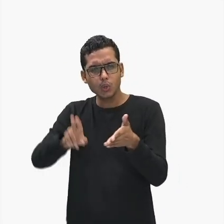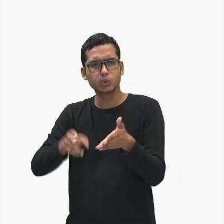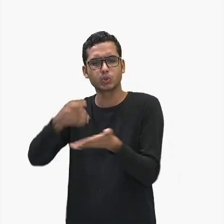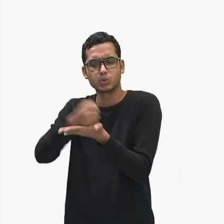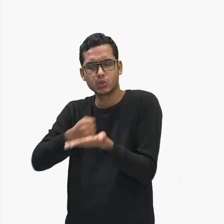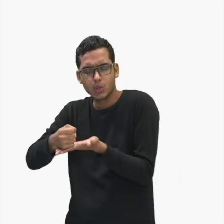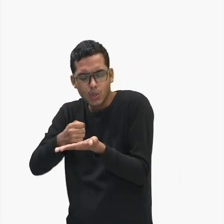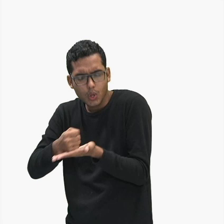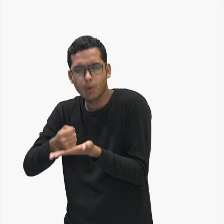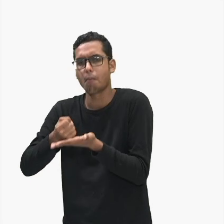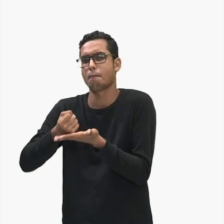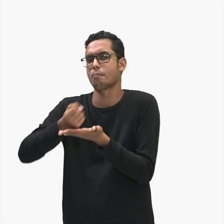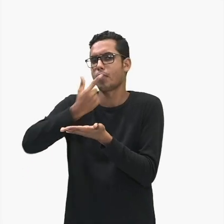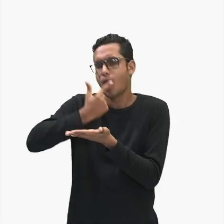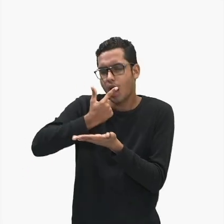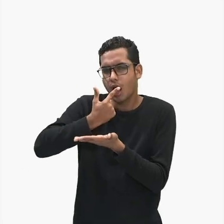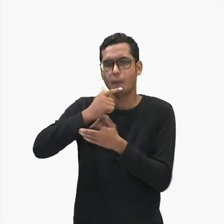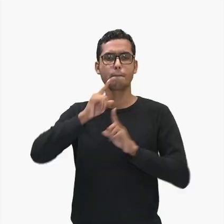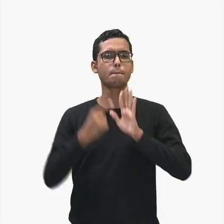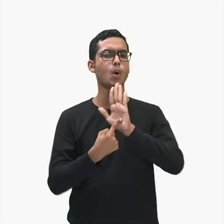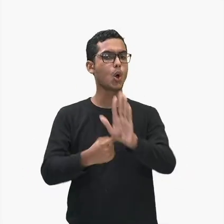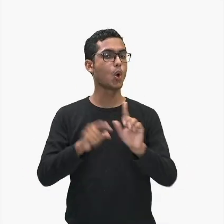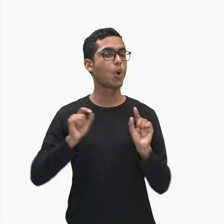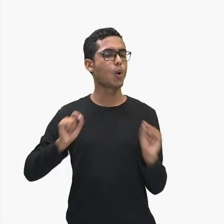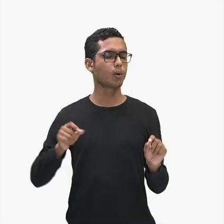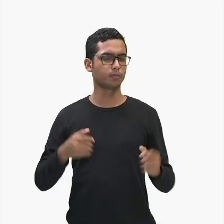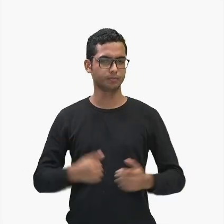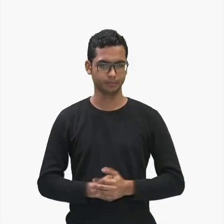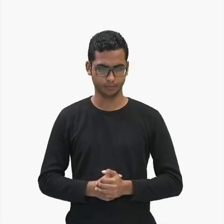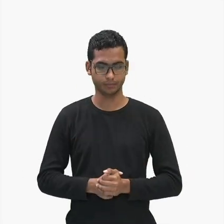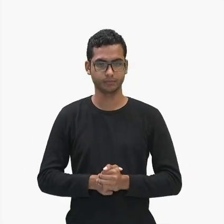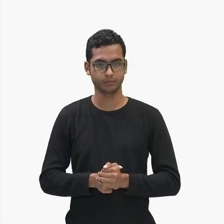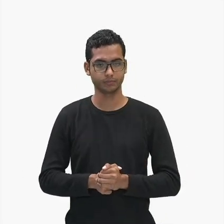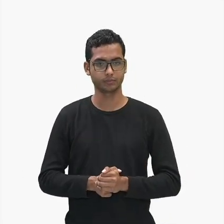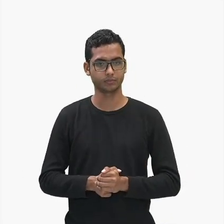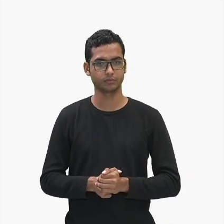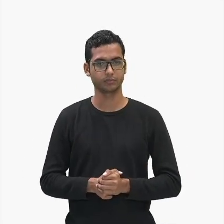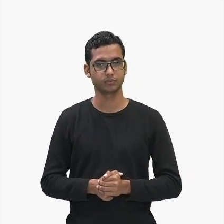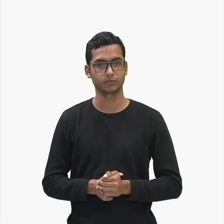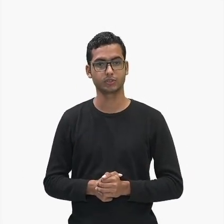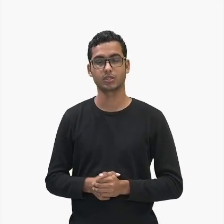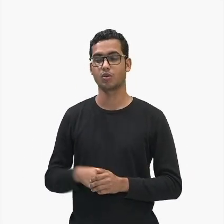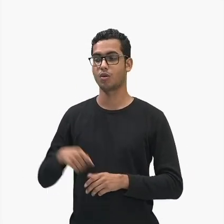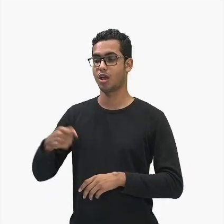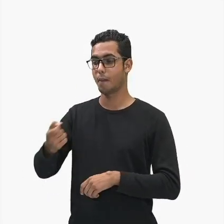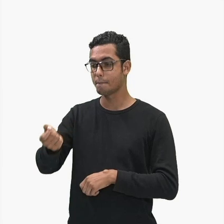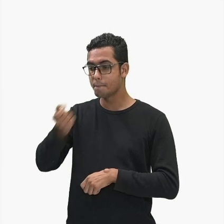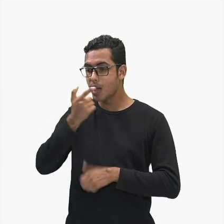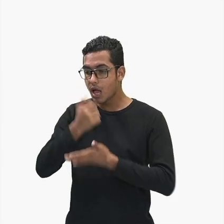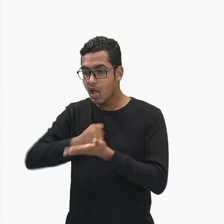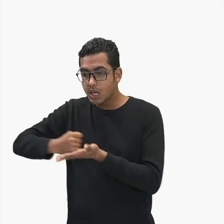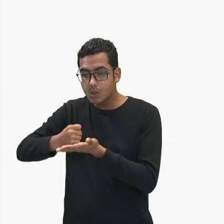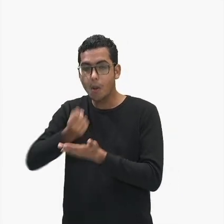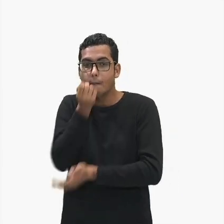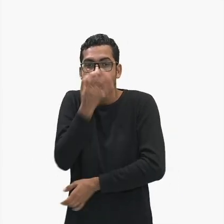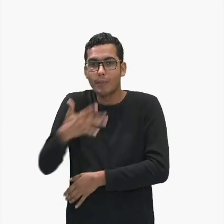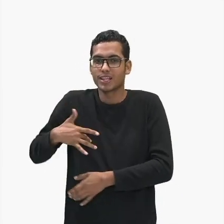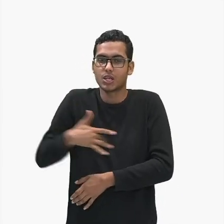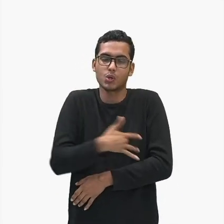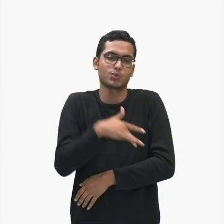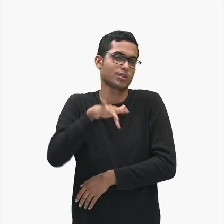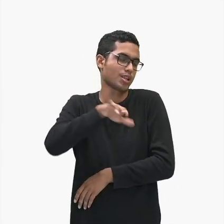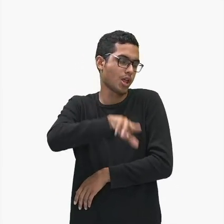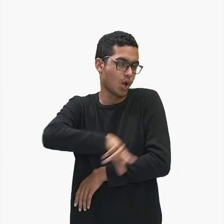indica realmente um ponto em que o medicamento não é mais eficaz e